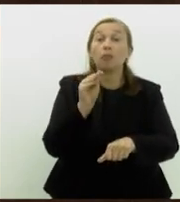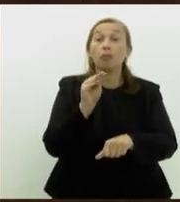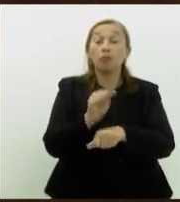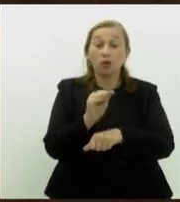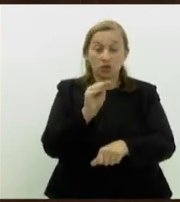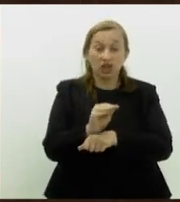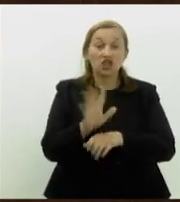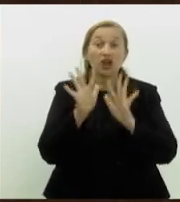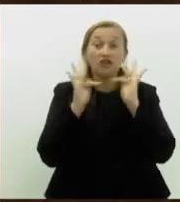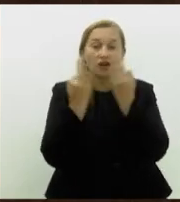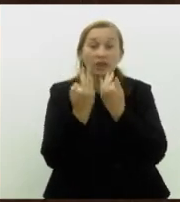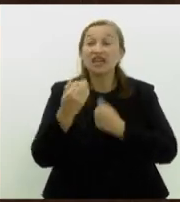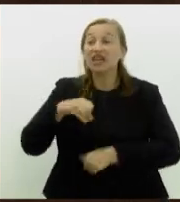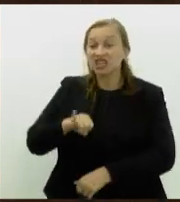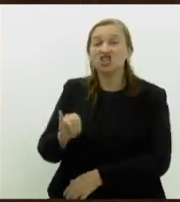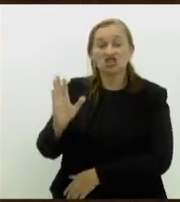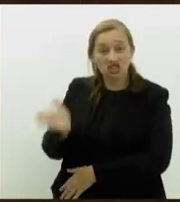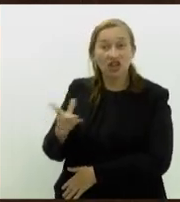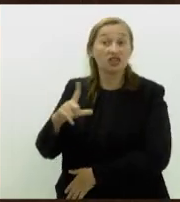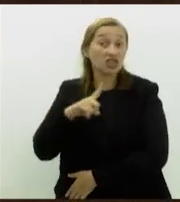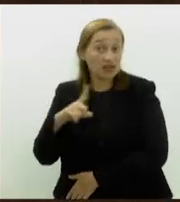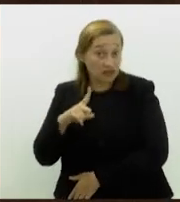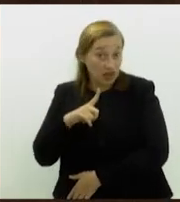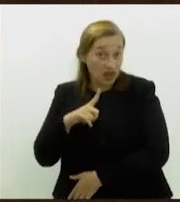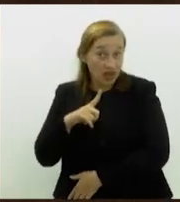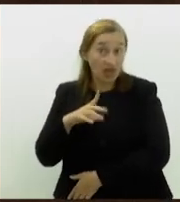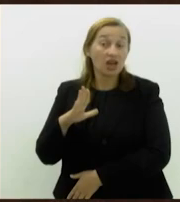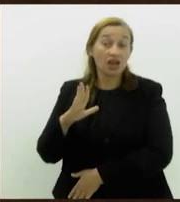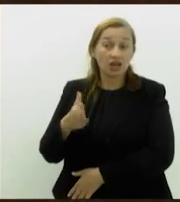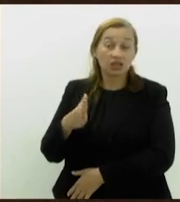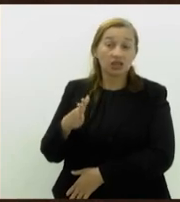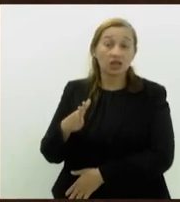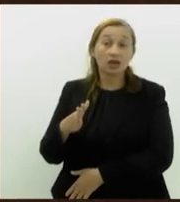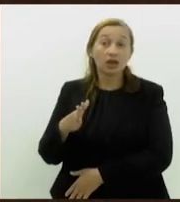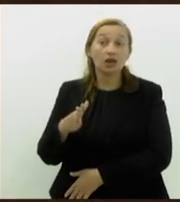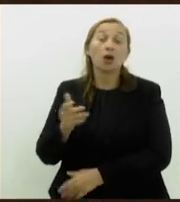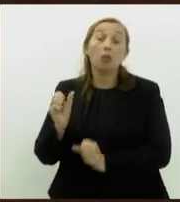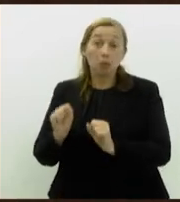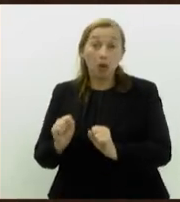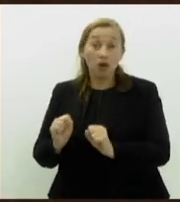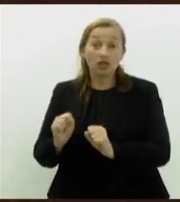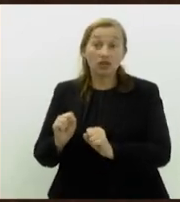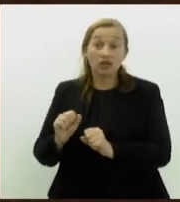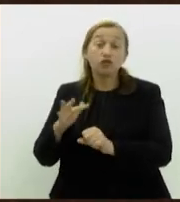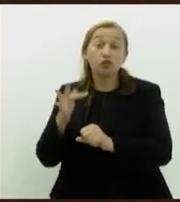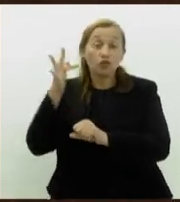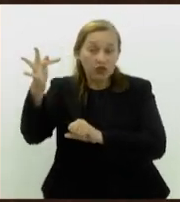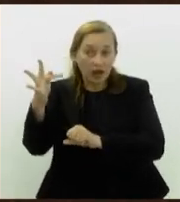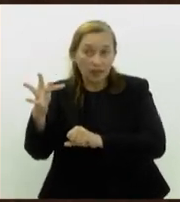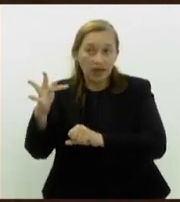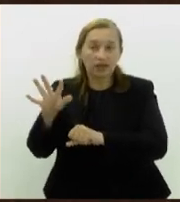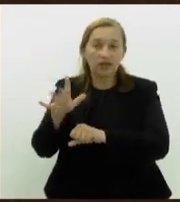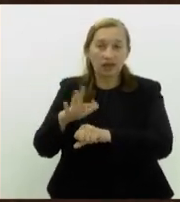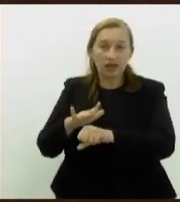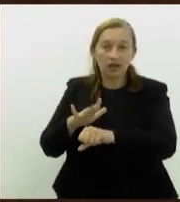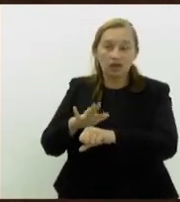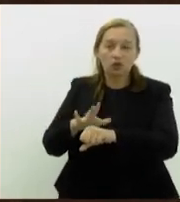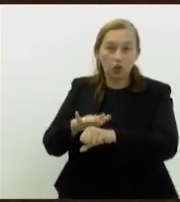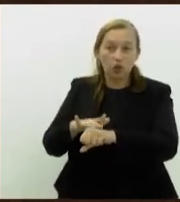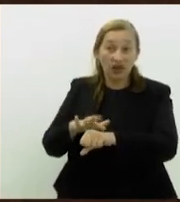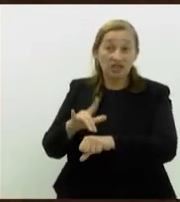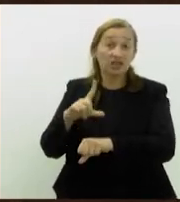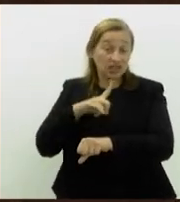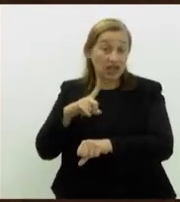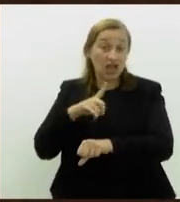houver ali a sinalização de que há probabilidade do câncer, toda a família pode se cuidar, porque também pode desenvolver.